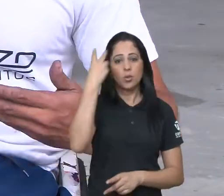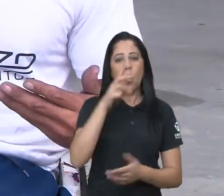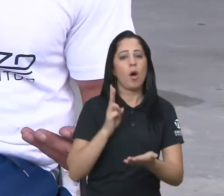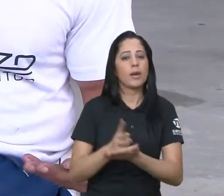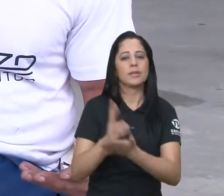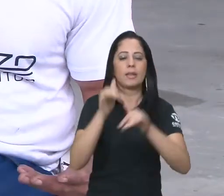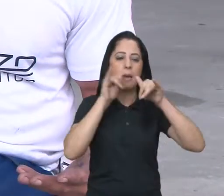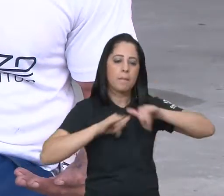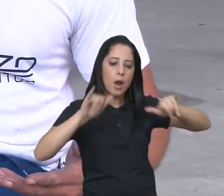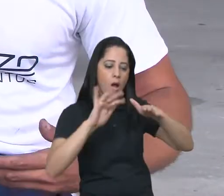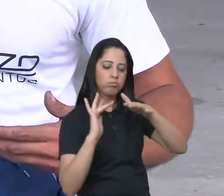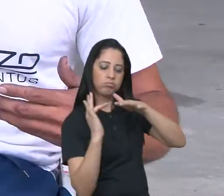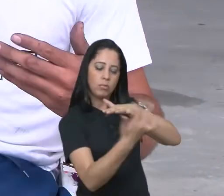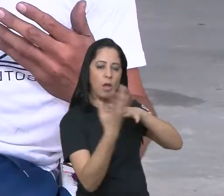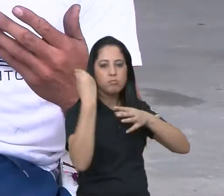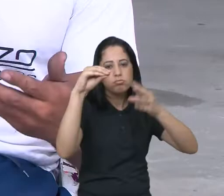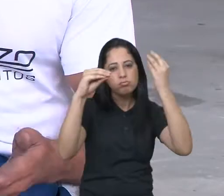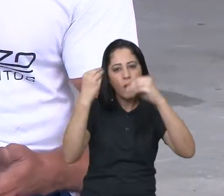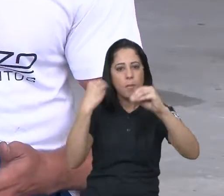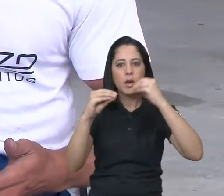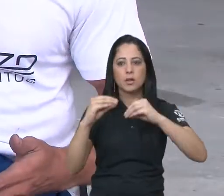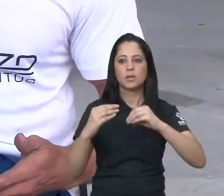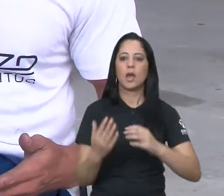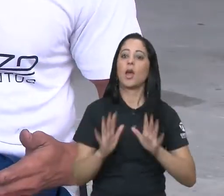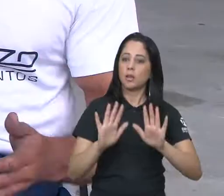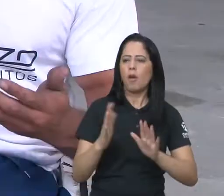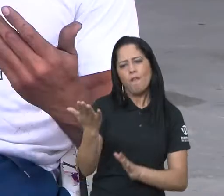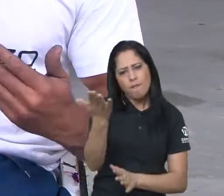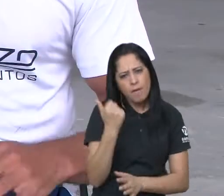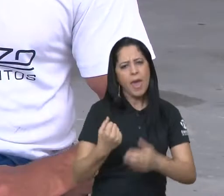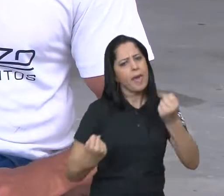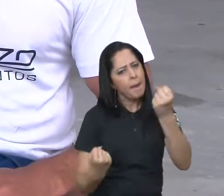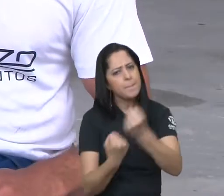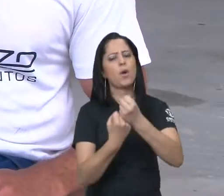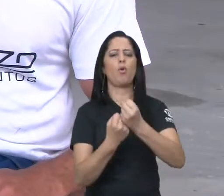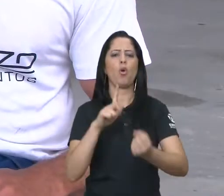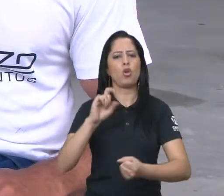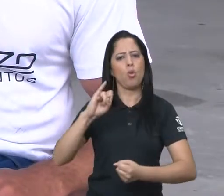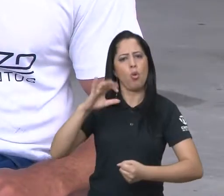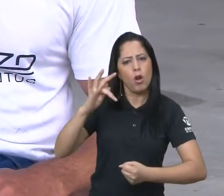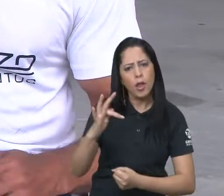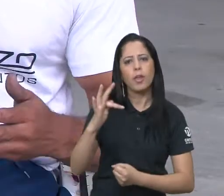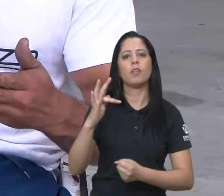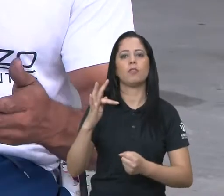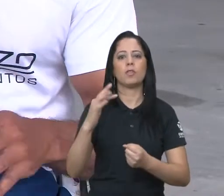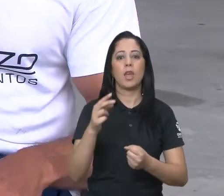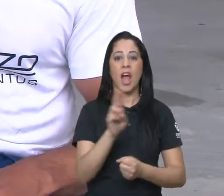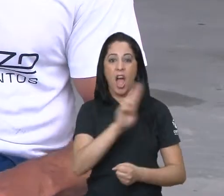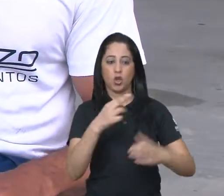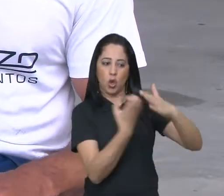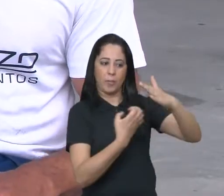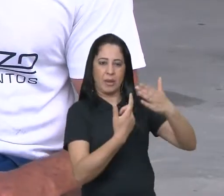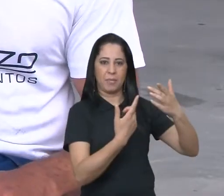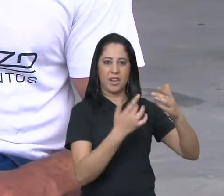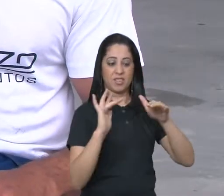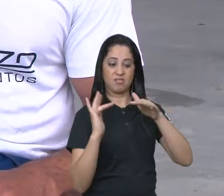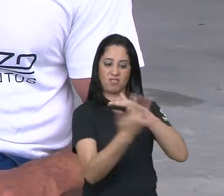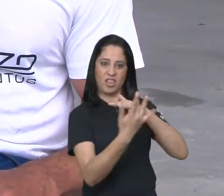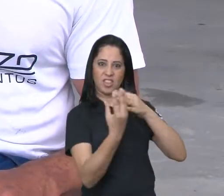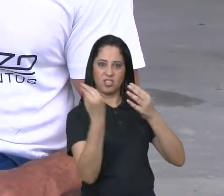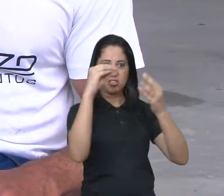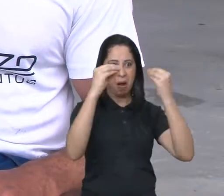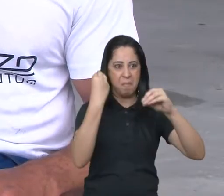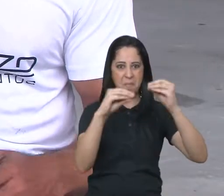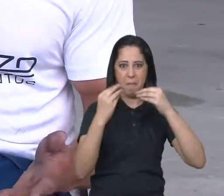vai 24 horas com a gente. A gente divulga nas redes sociais, venha apoiar o projeto da LIFE, apoiar os atletas, para que seu nome